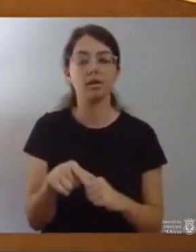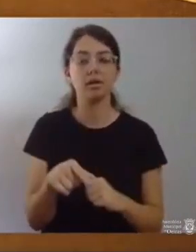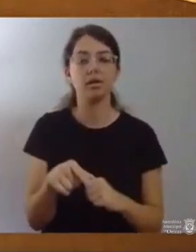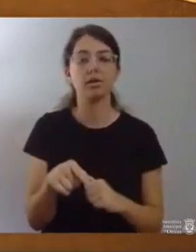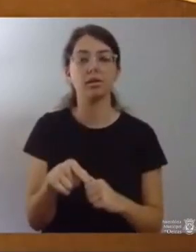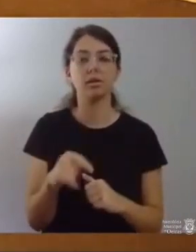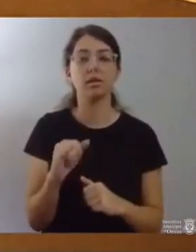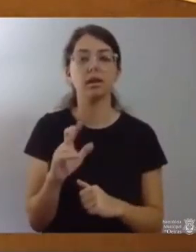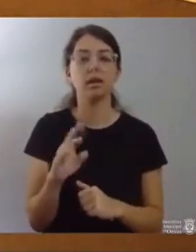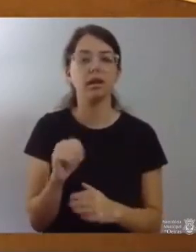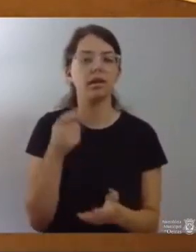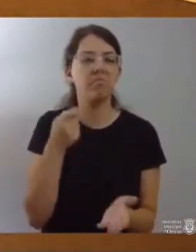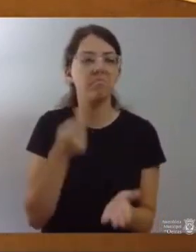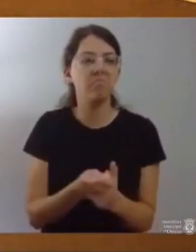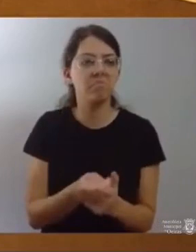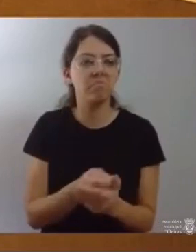IRS.